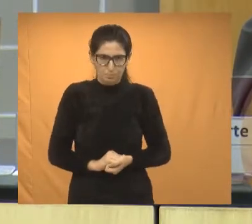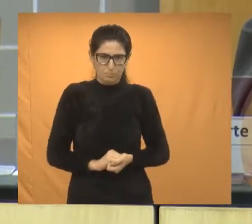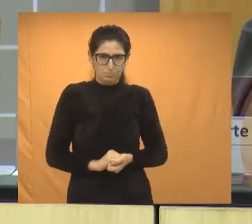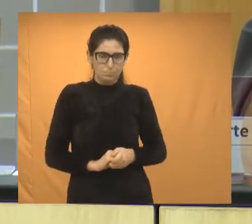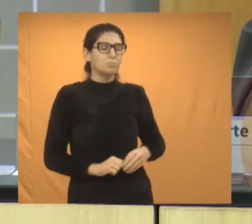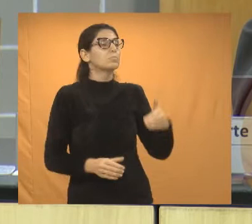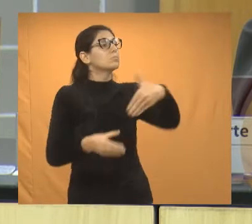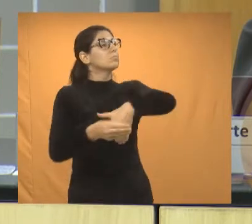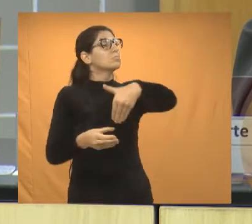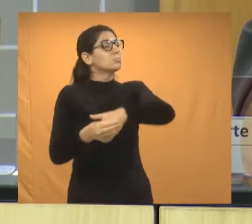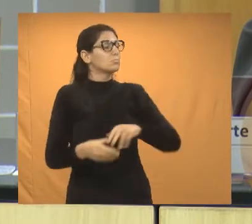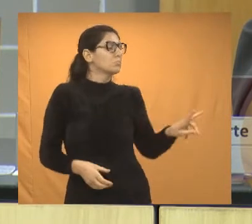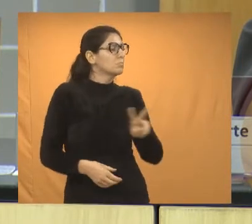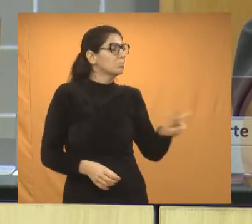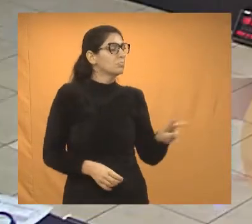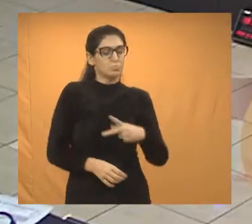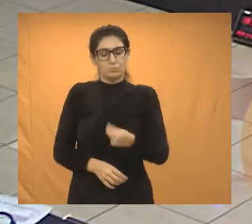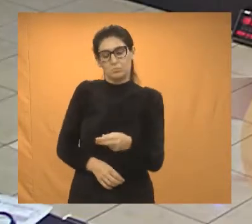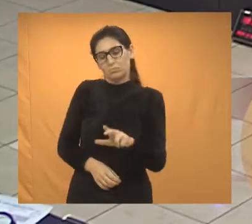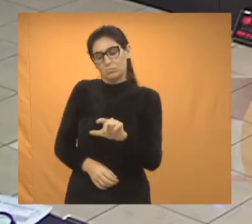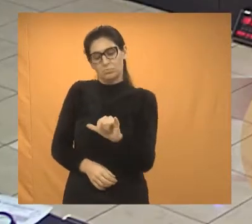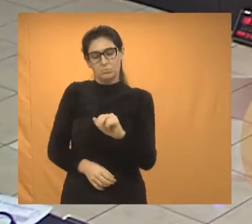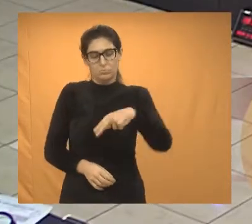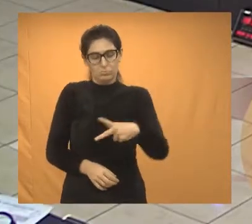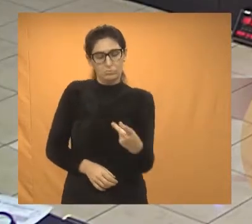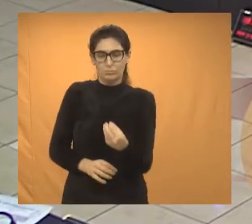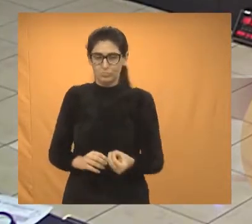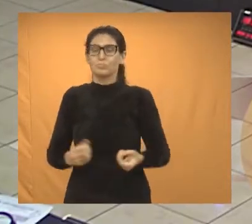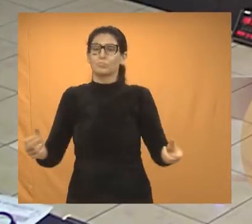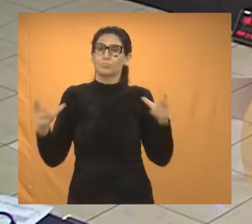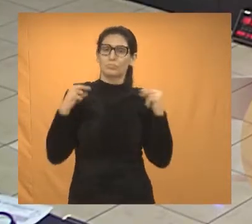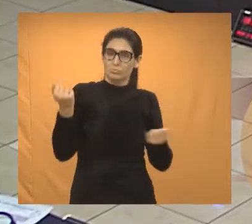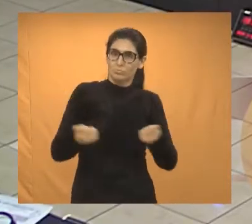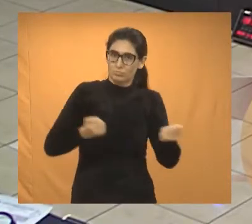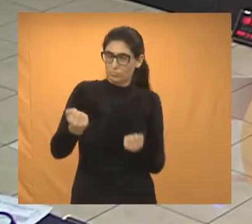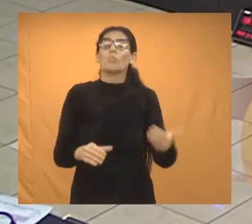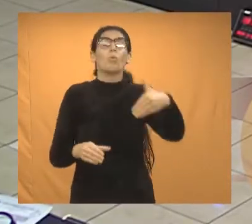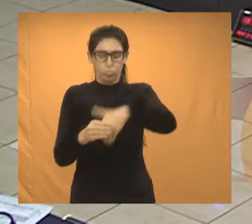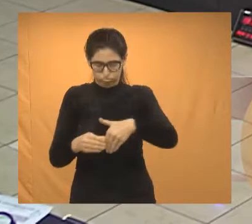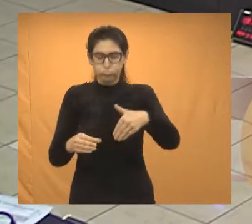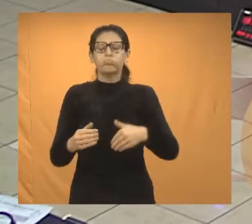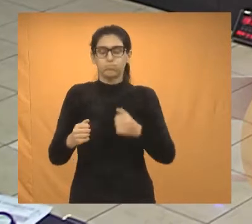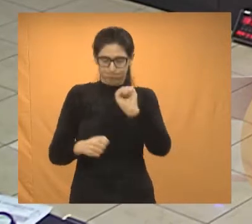Como vota o vereador Paulinho dos Condutores? Favorável.